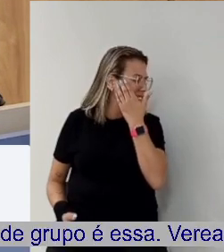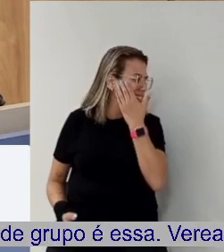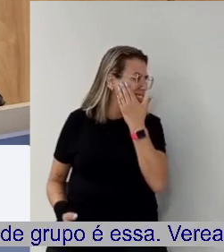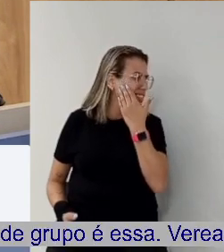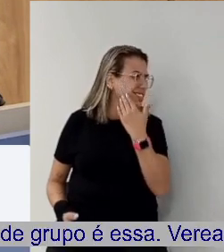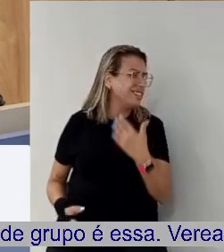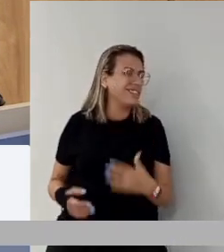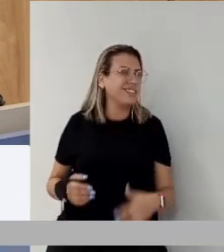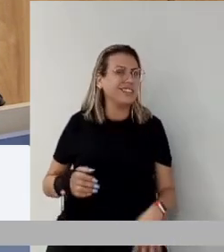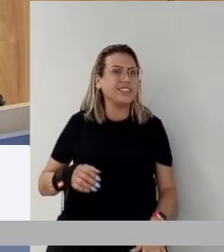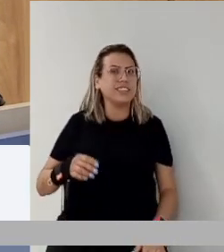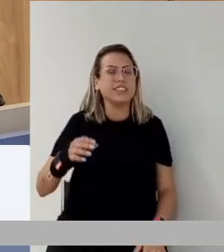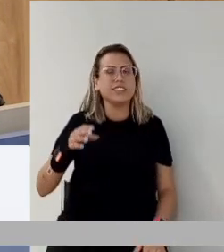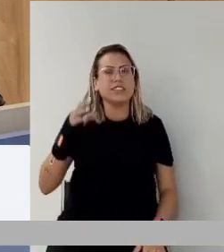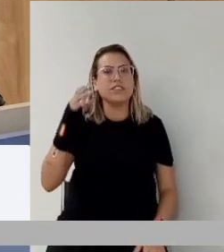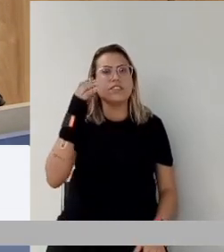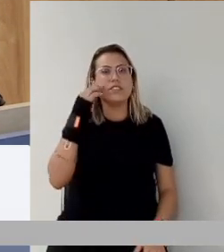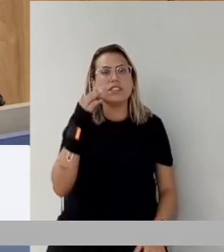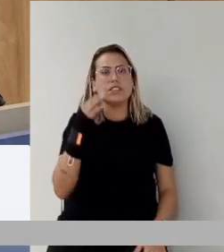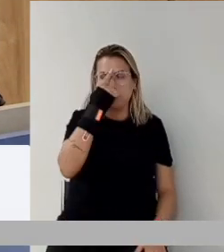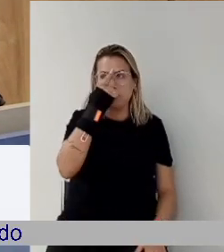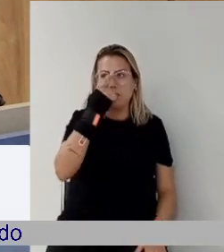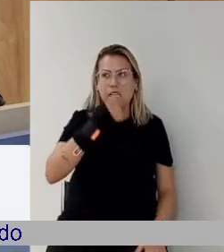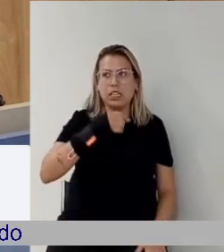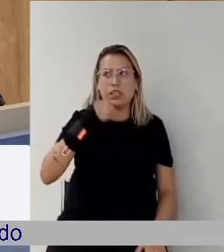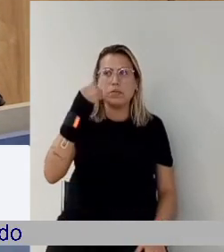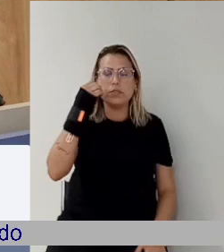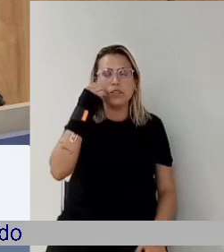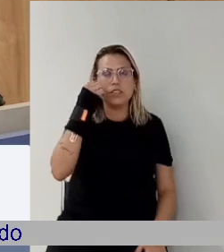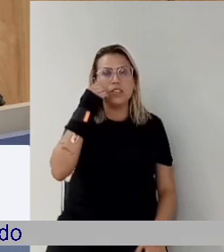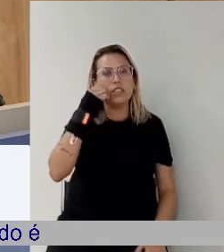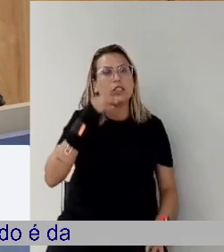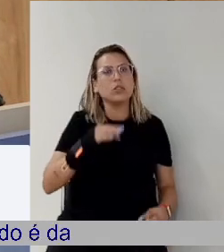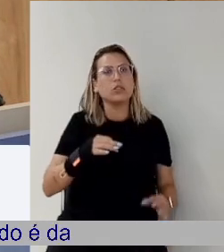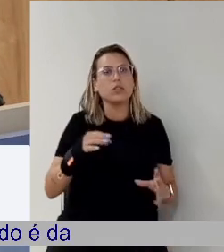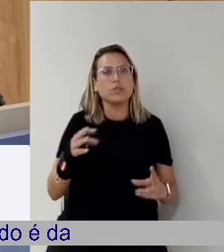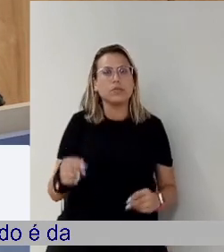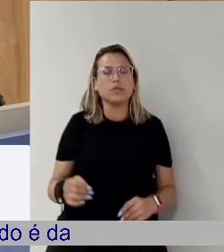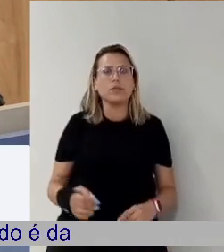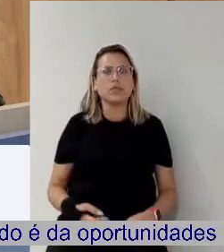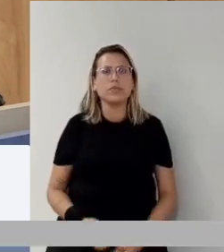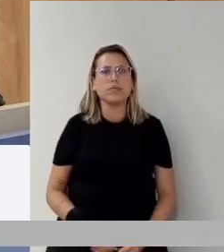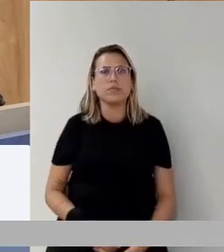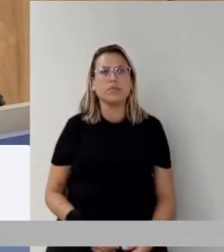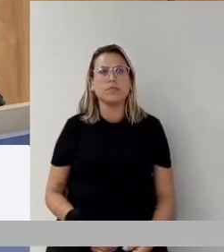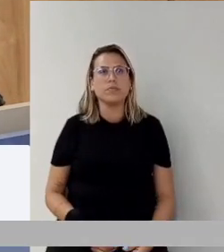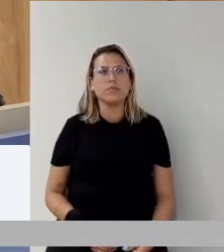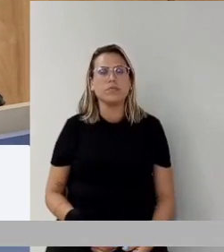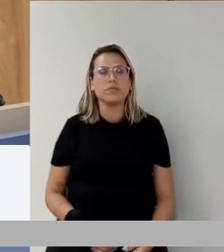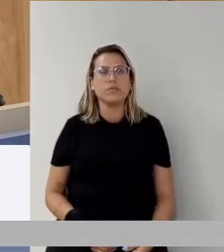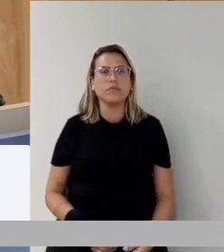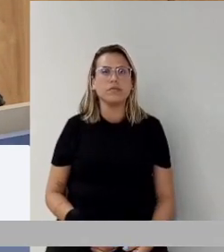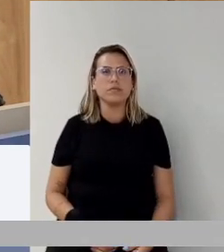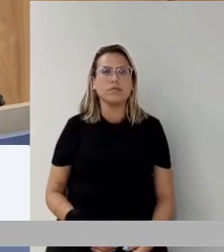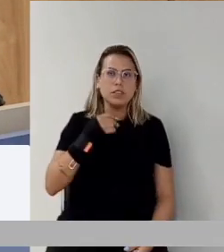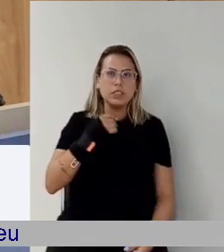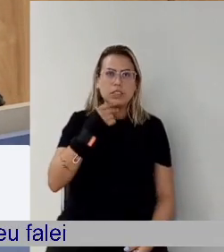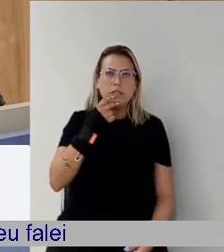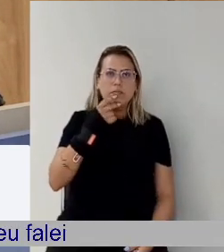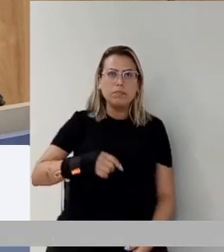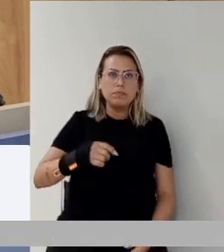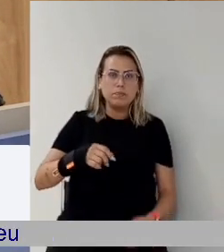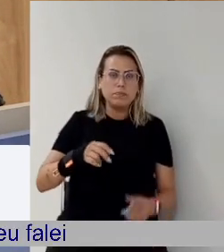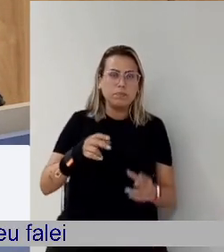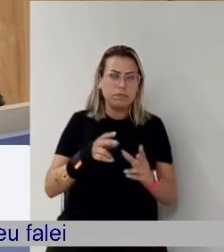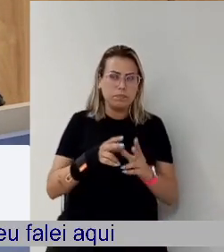ouvir todo mundo é dar oportunidades reais a todo mundo recentemente eu falei aqui na